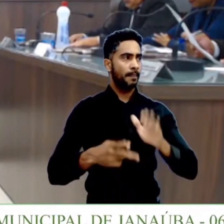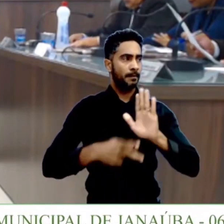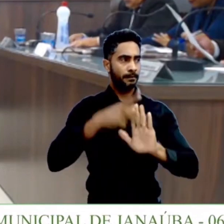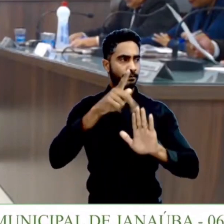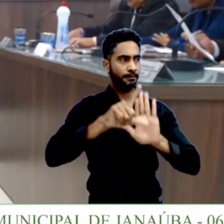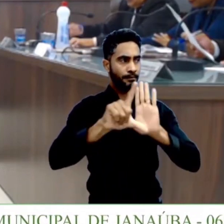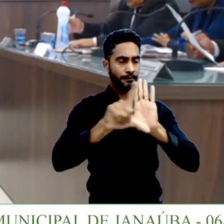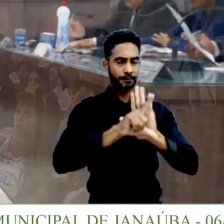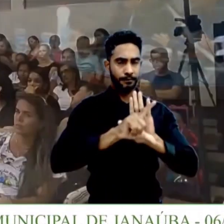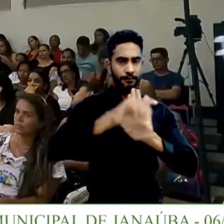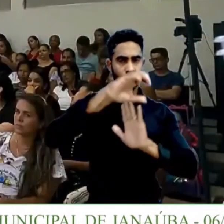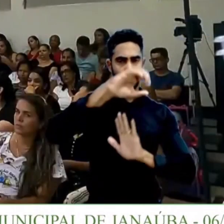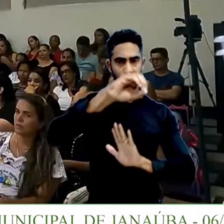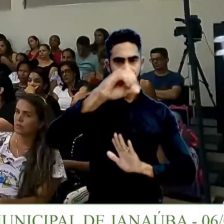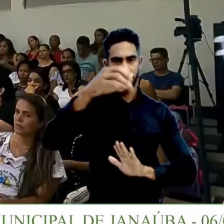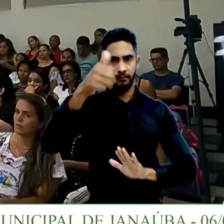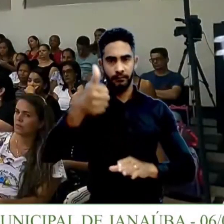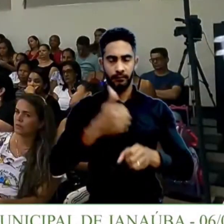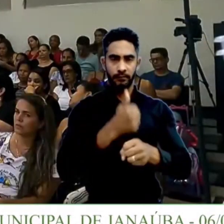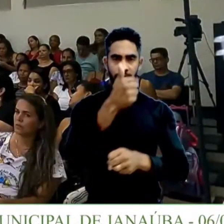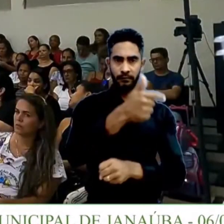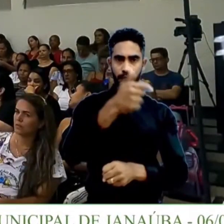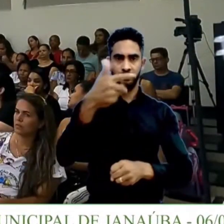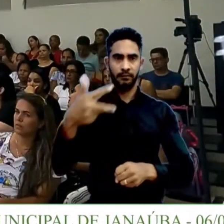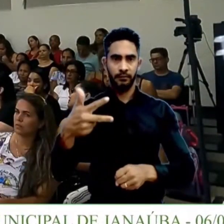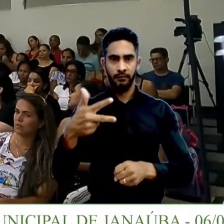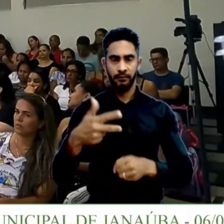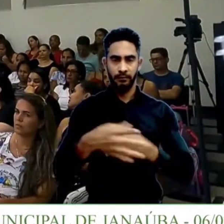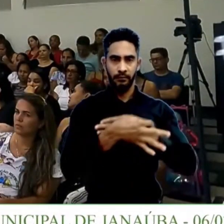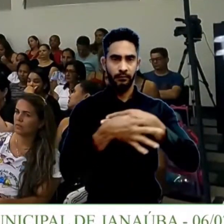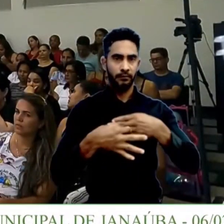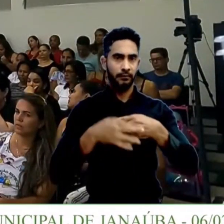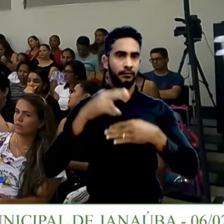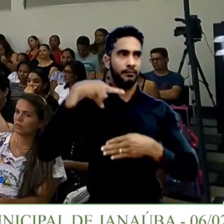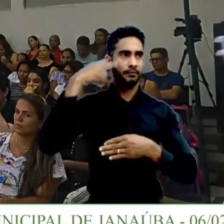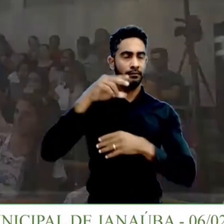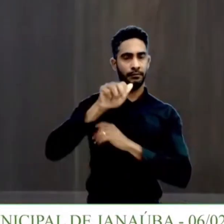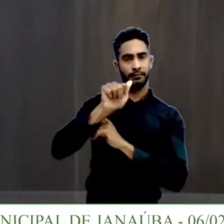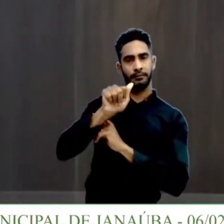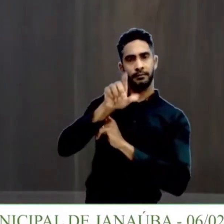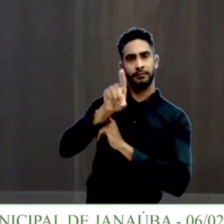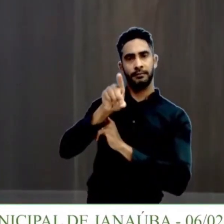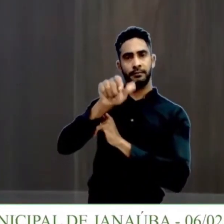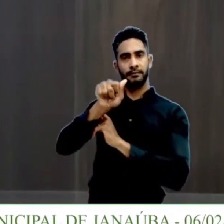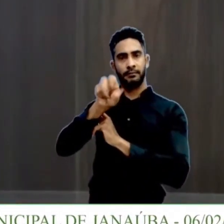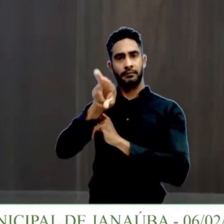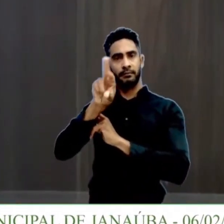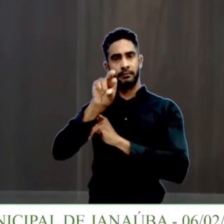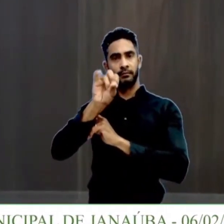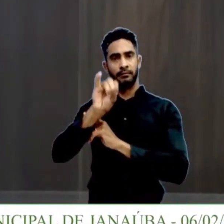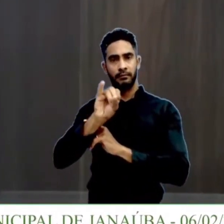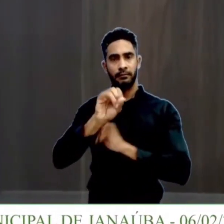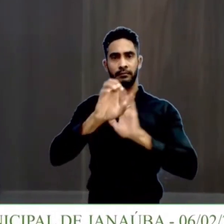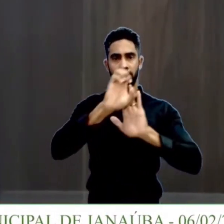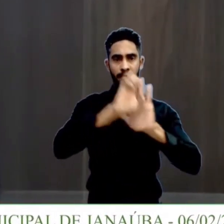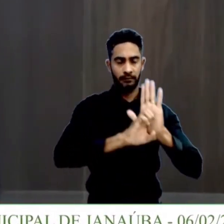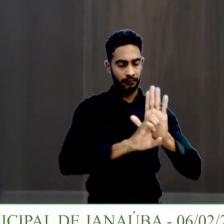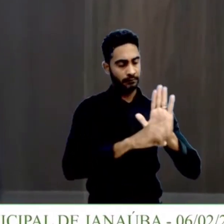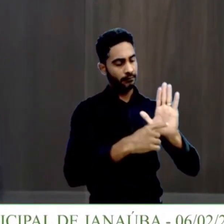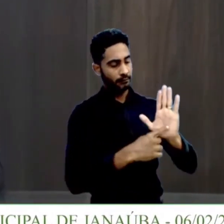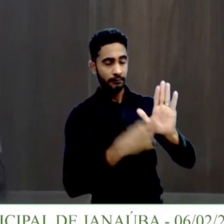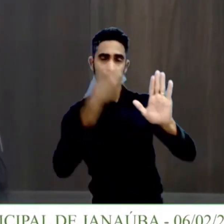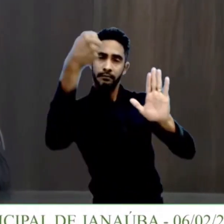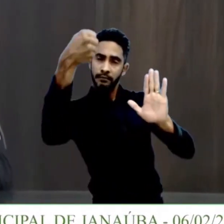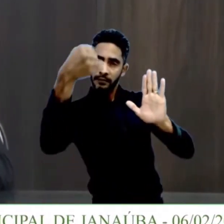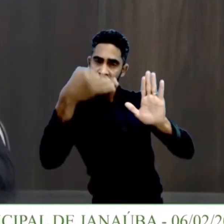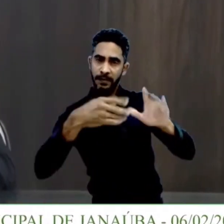Projeto de Lei número 001/2023, autoria, vereador Adauri Soares Cordeiro, ementa, dispõe